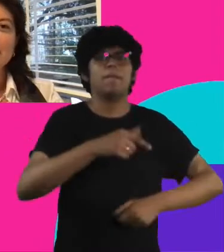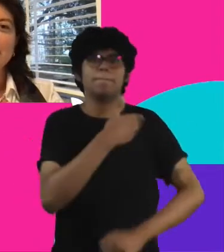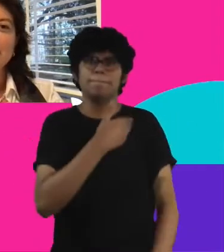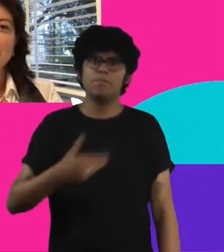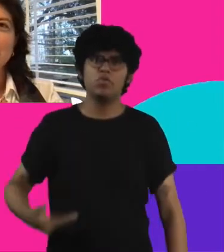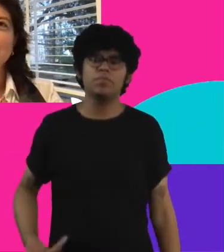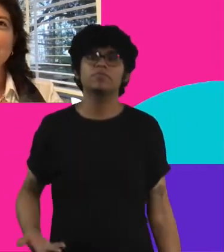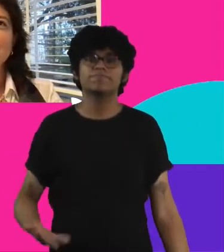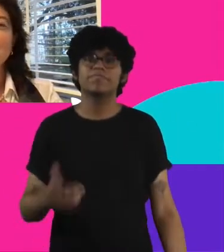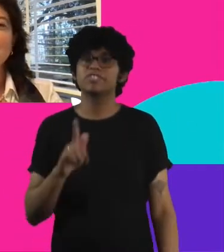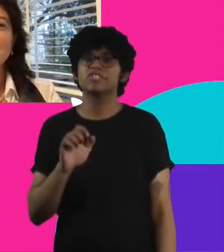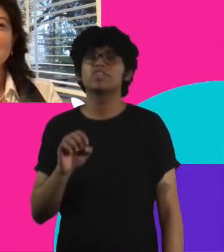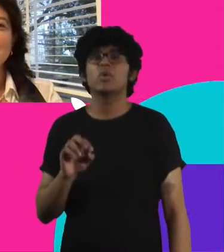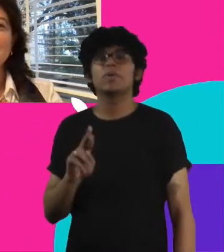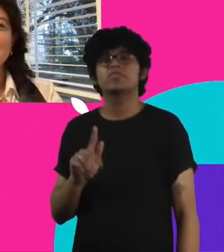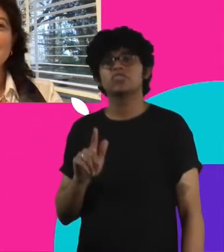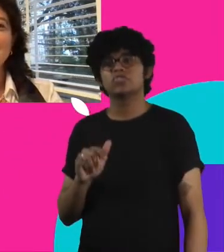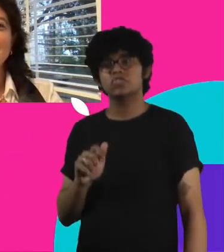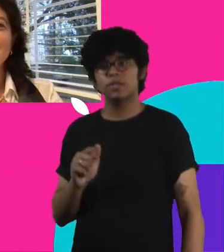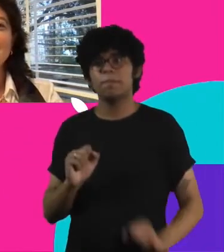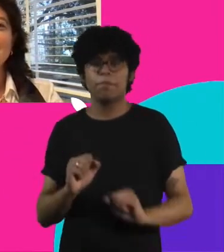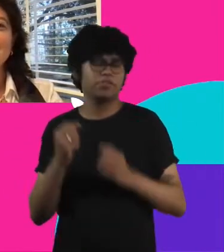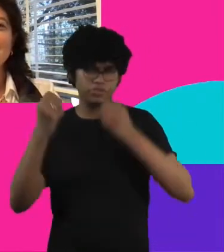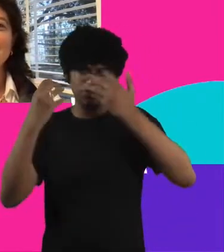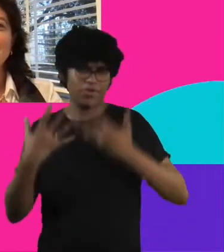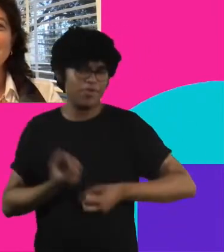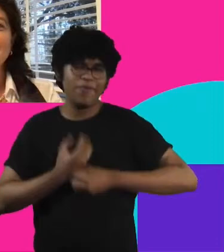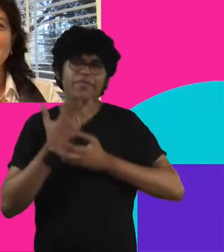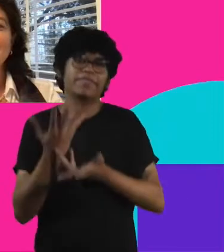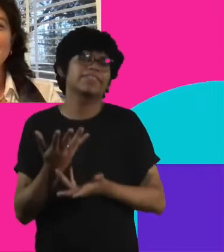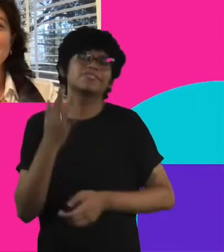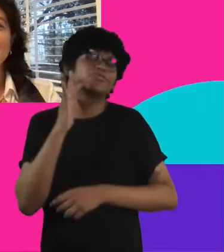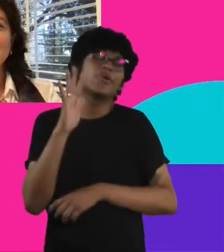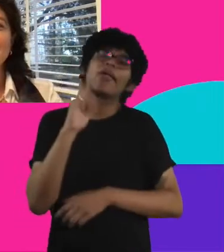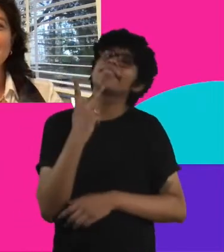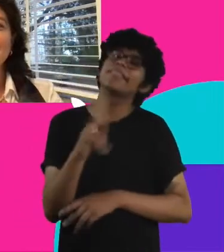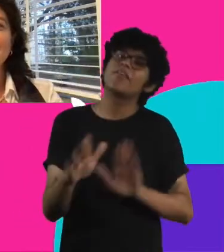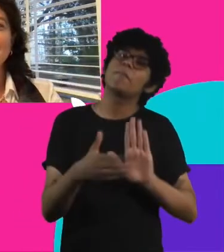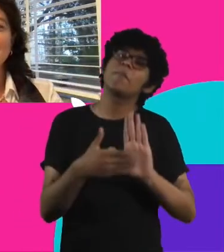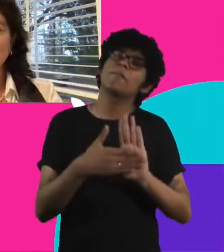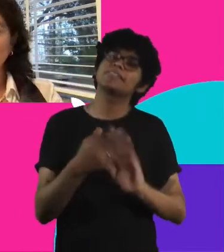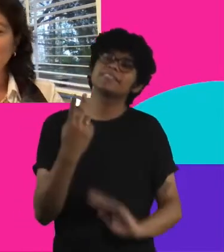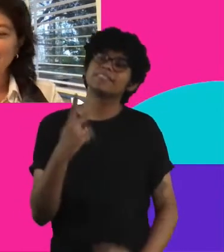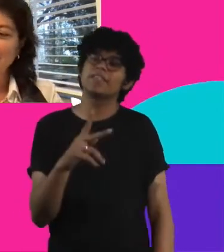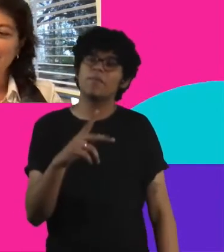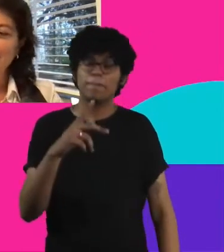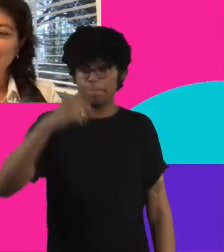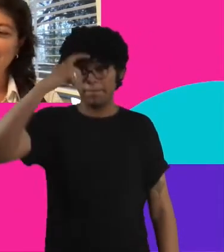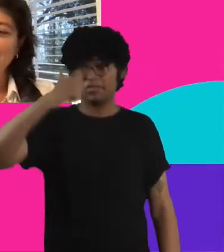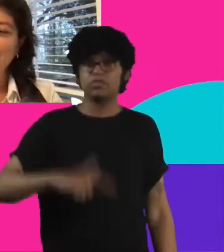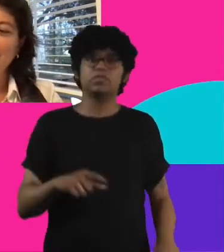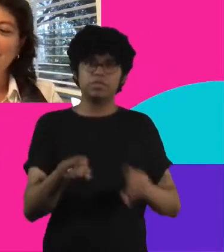Geórgia contar um pouquinho aqui, e tudo que é também o sonho dela, né, um propósito dela como pessoa e como instituto.